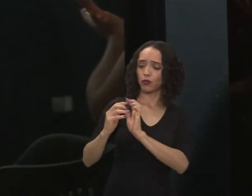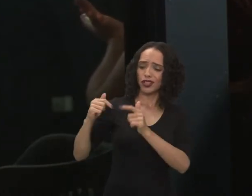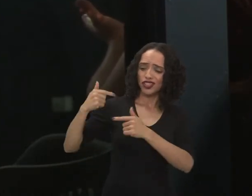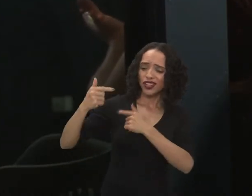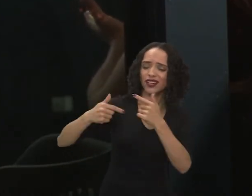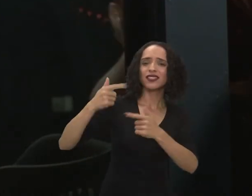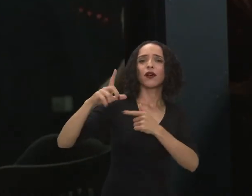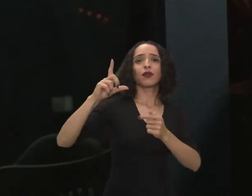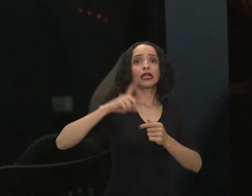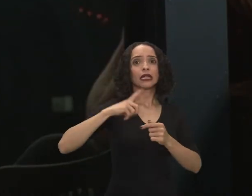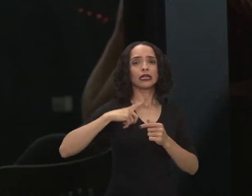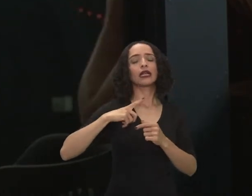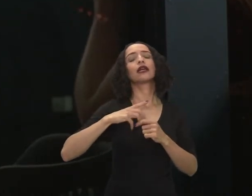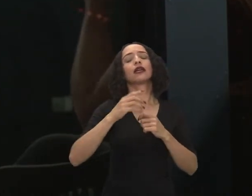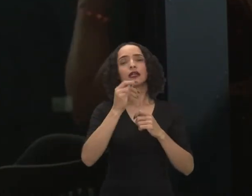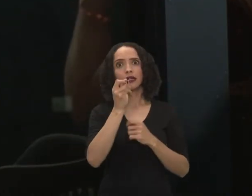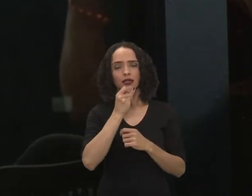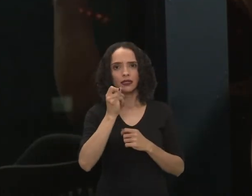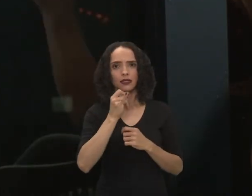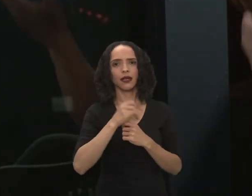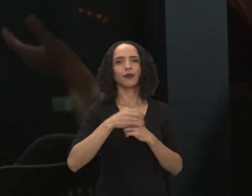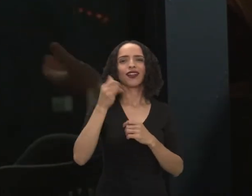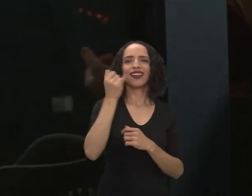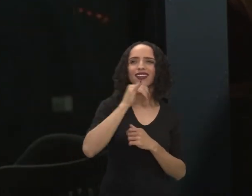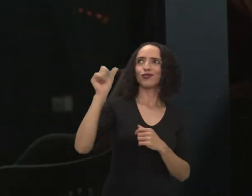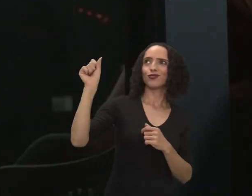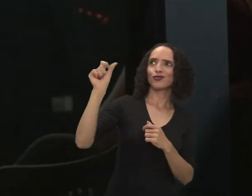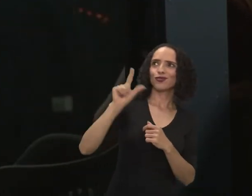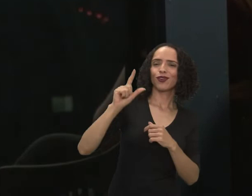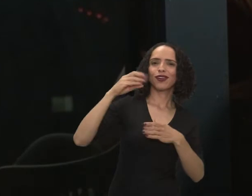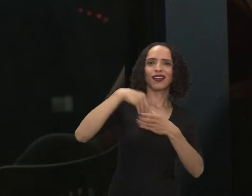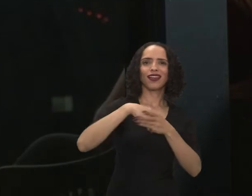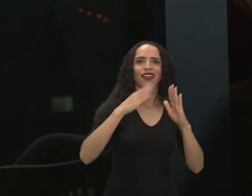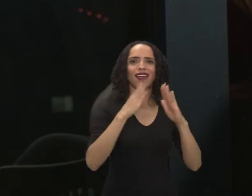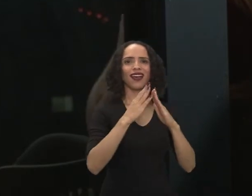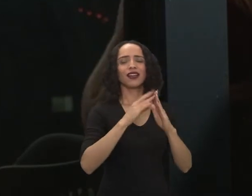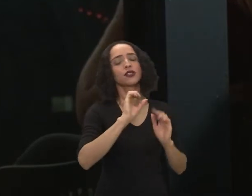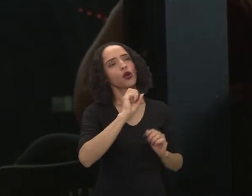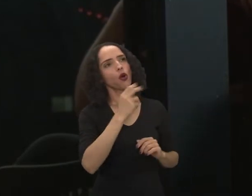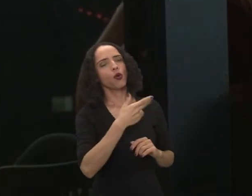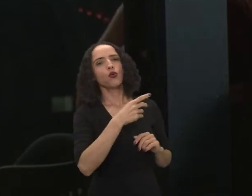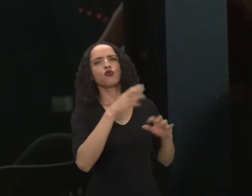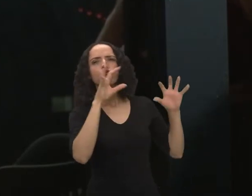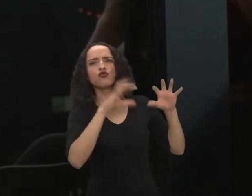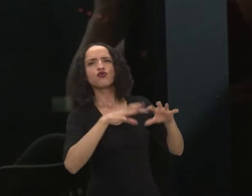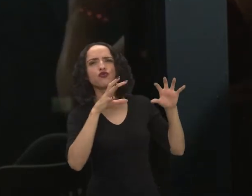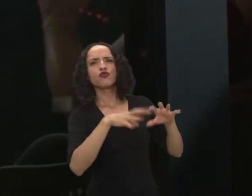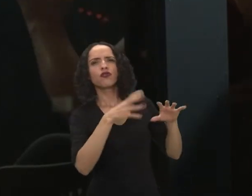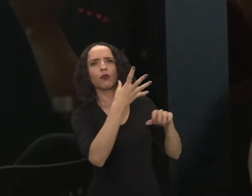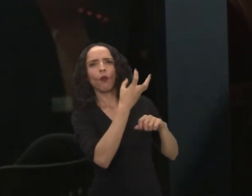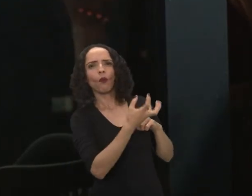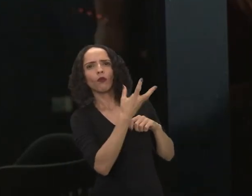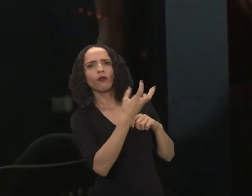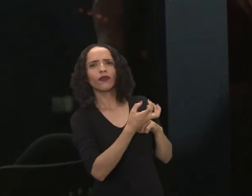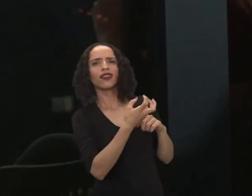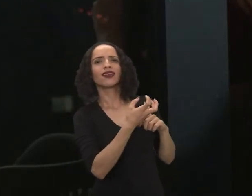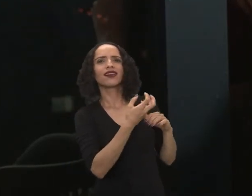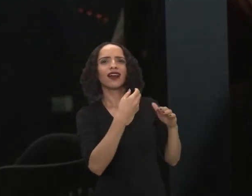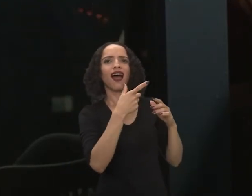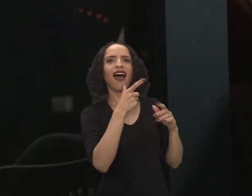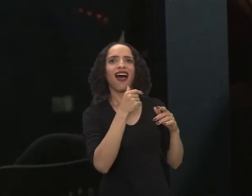de energia solar em casa, por que que quem tem um sistema de captação de água de chuva, por que que quem não